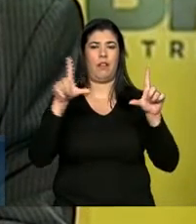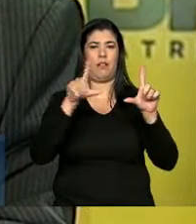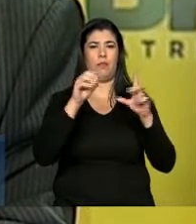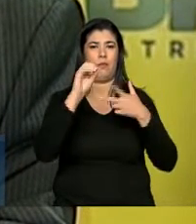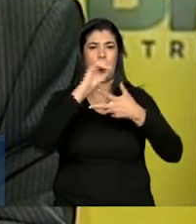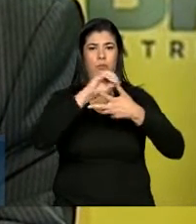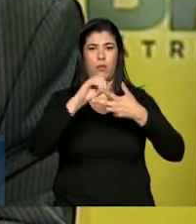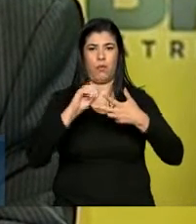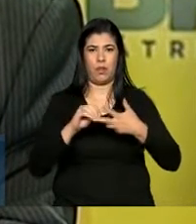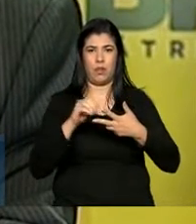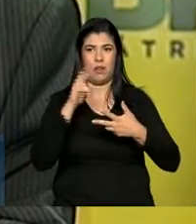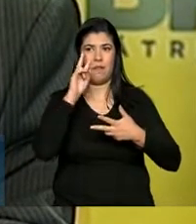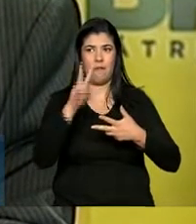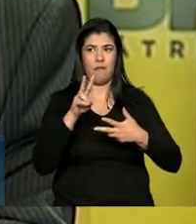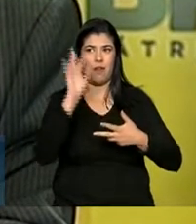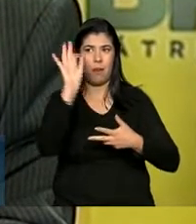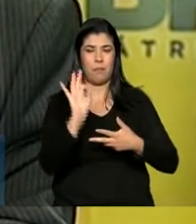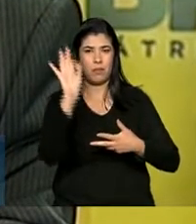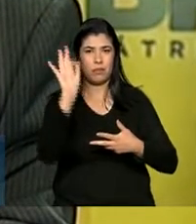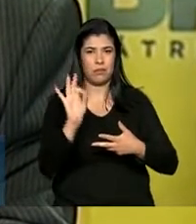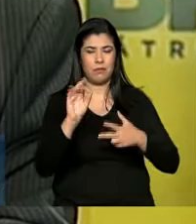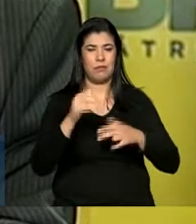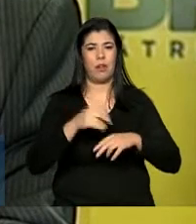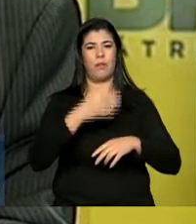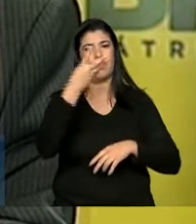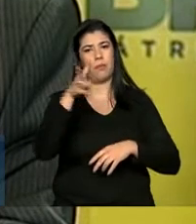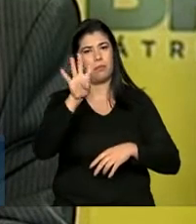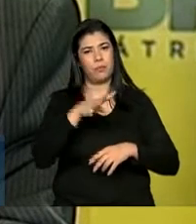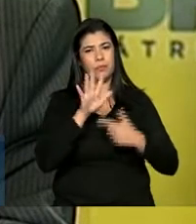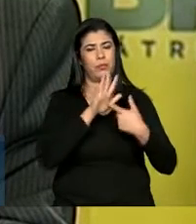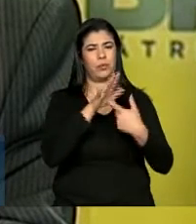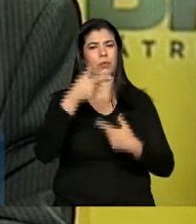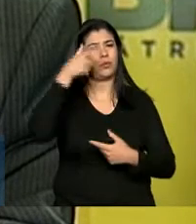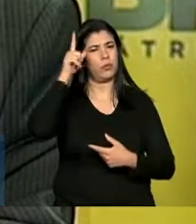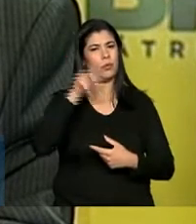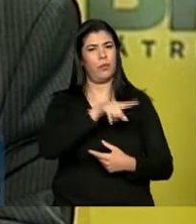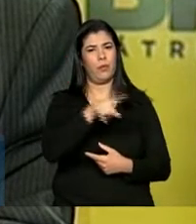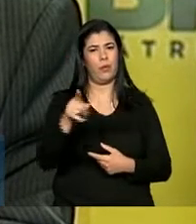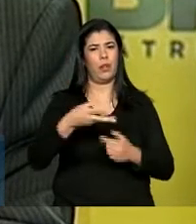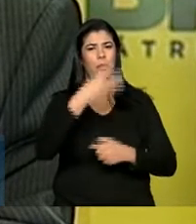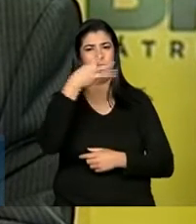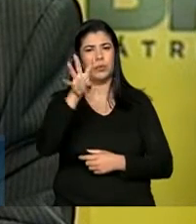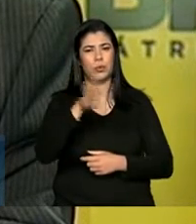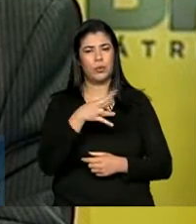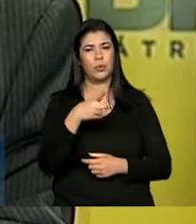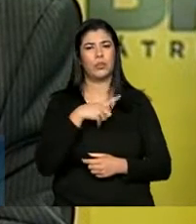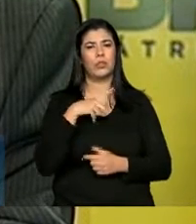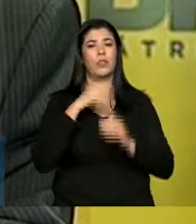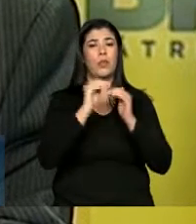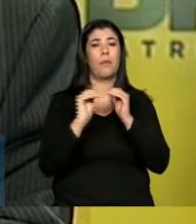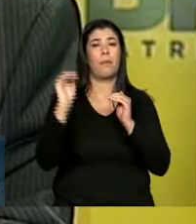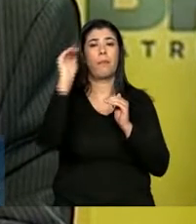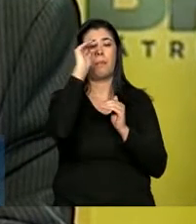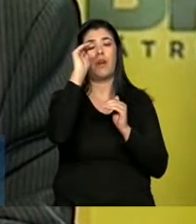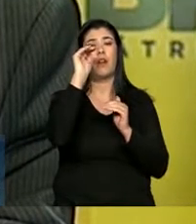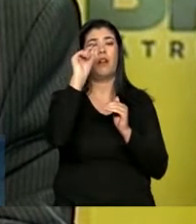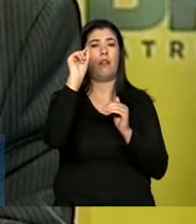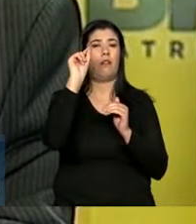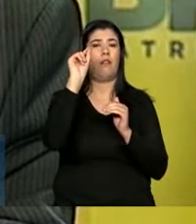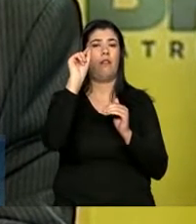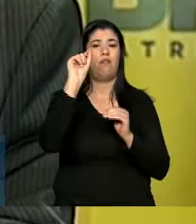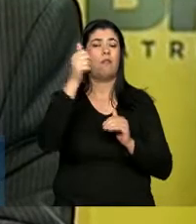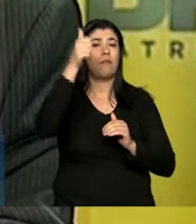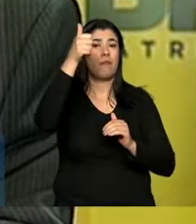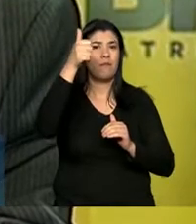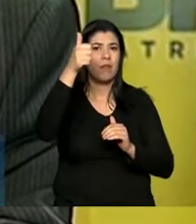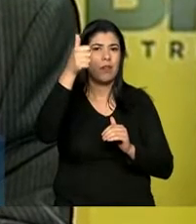todos receberam ontem a planilha Excel, vocês todos puderam ver quais são os do topo. O que nós estamos dizendo é, há